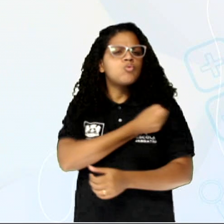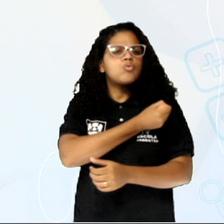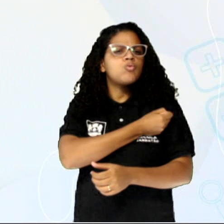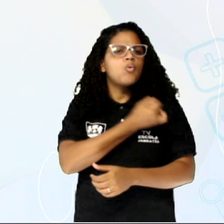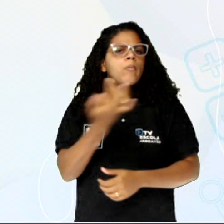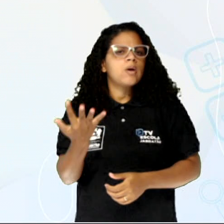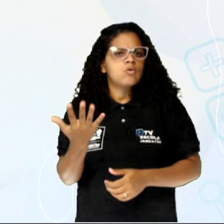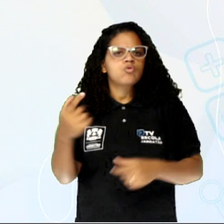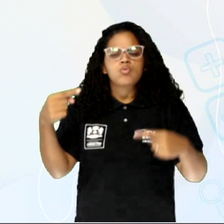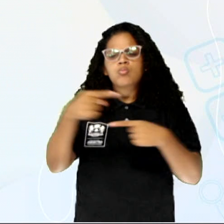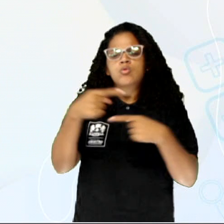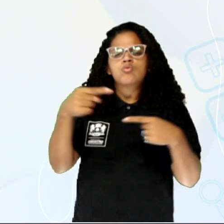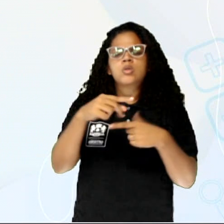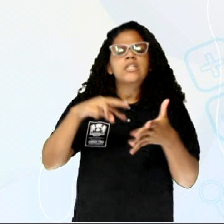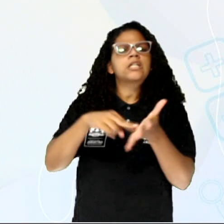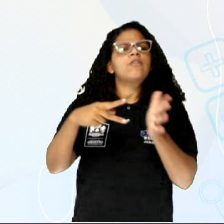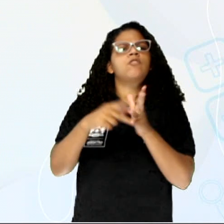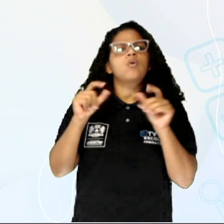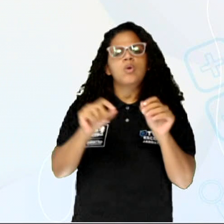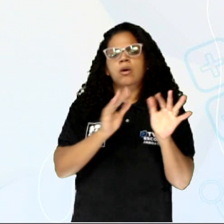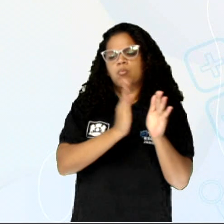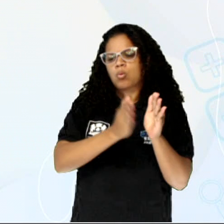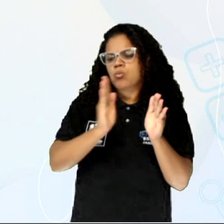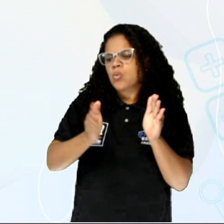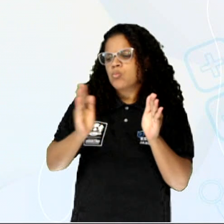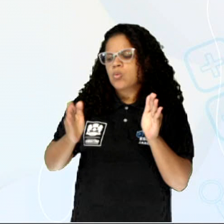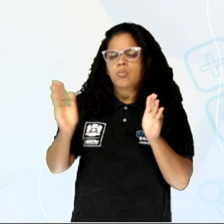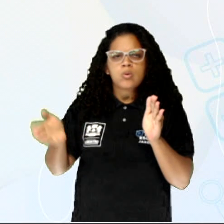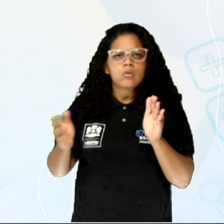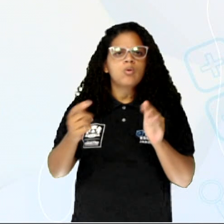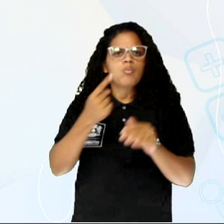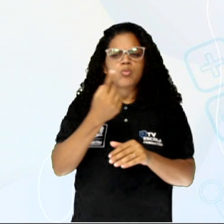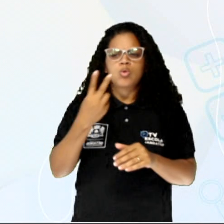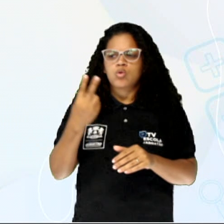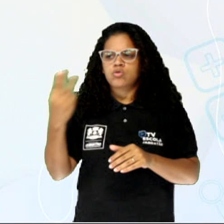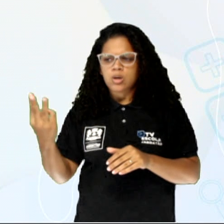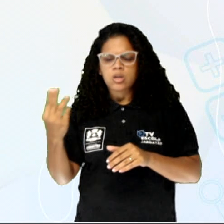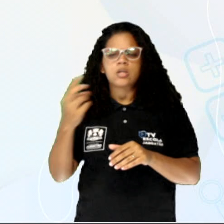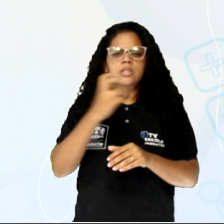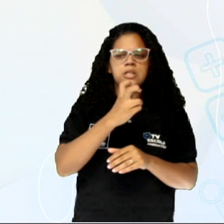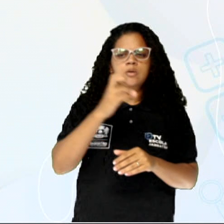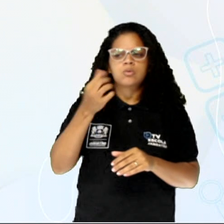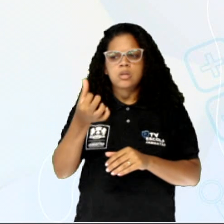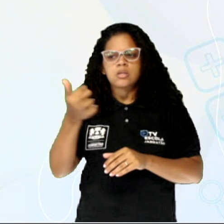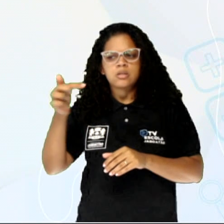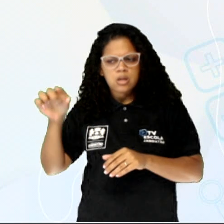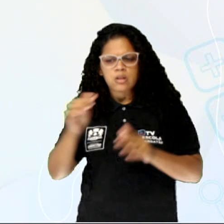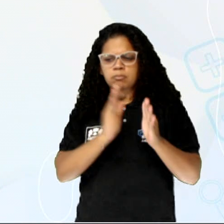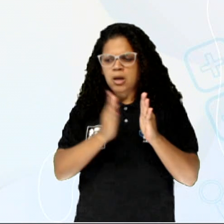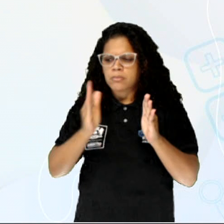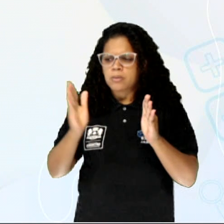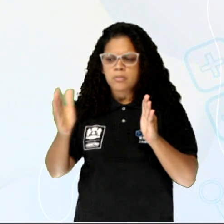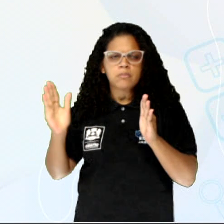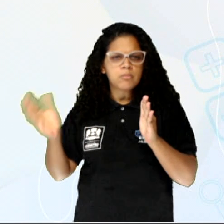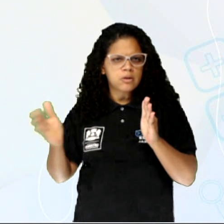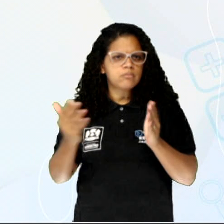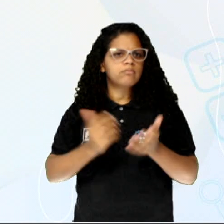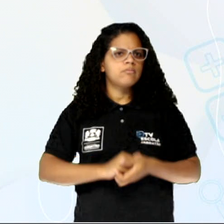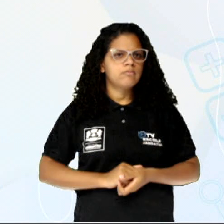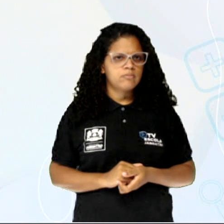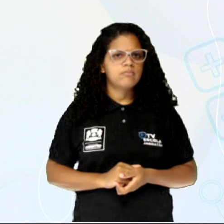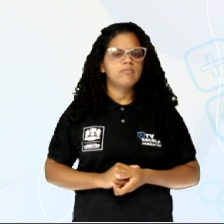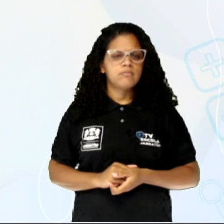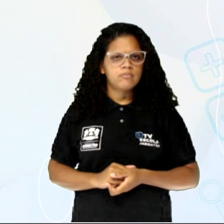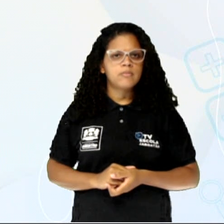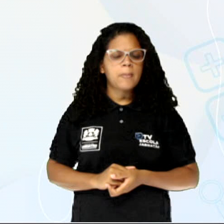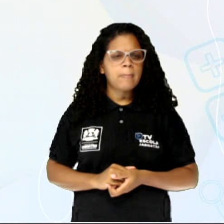consecutivos? Um vem logo depois do outro. Tipo, 1, 2, 3, 5, 6, 7, 8, 9, 10. Isso é consecutivo. Ok, só que